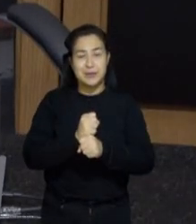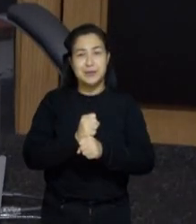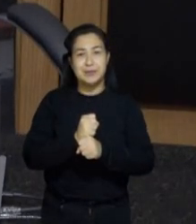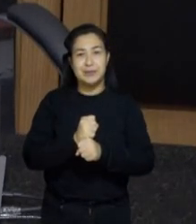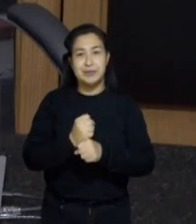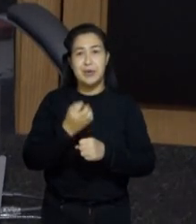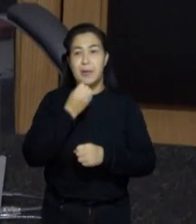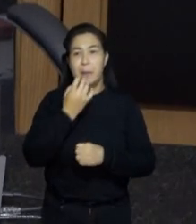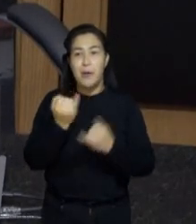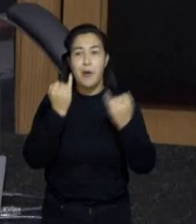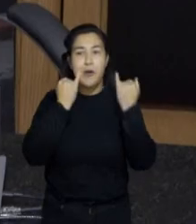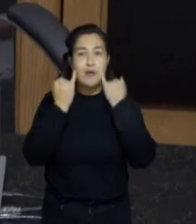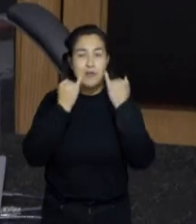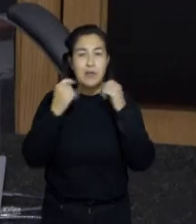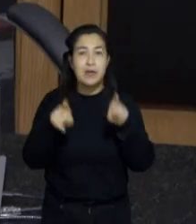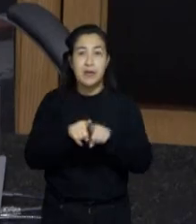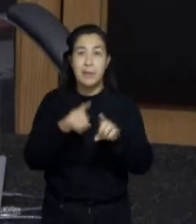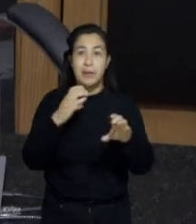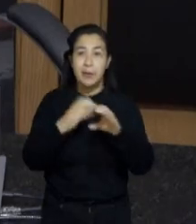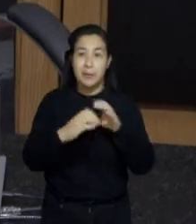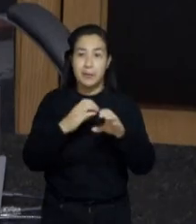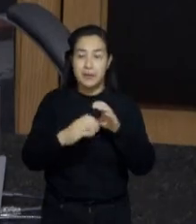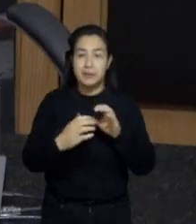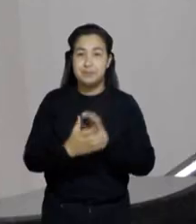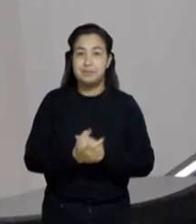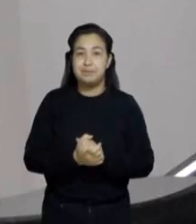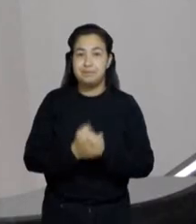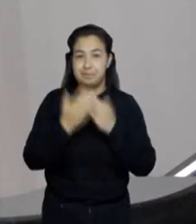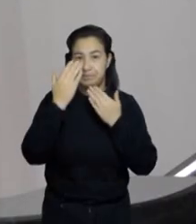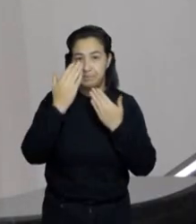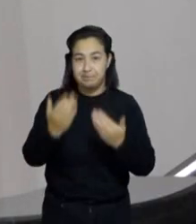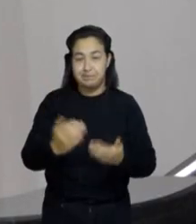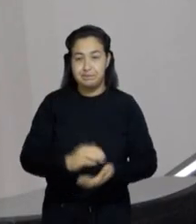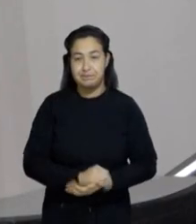boa comunicação e jornalismo. Parabéns. Obrigado.